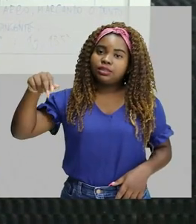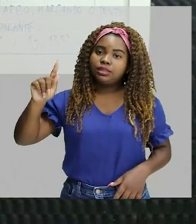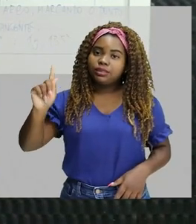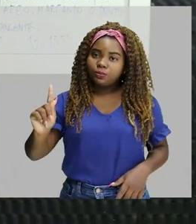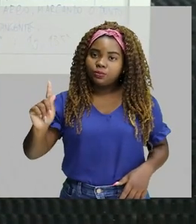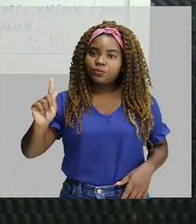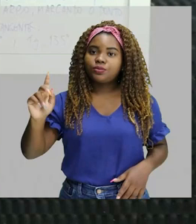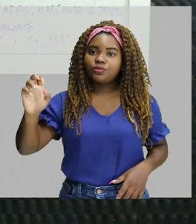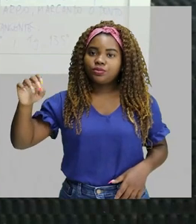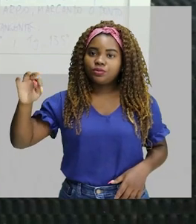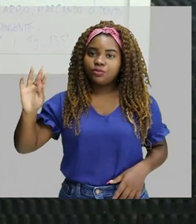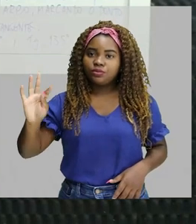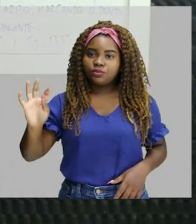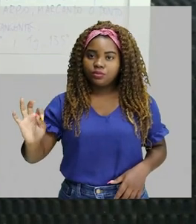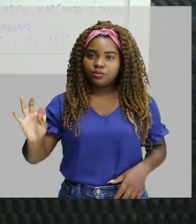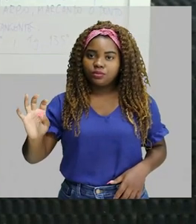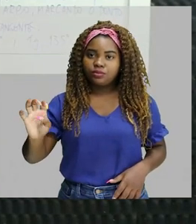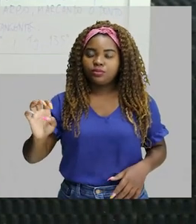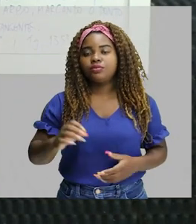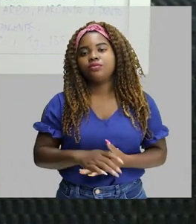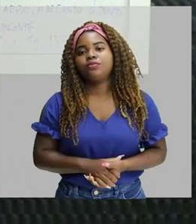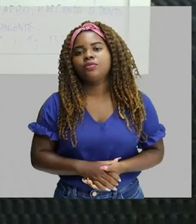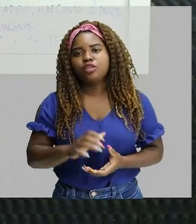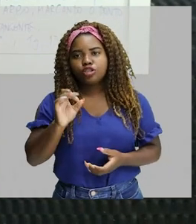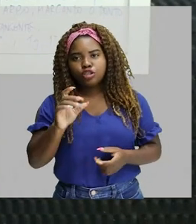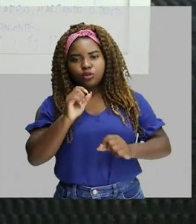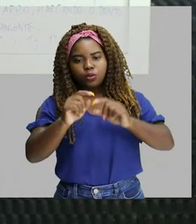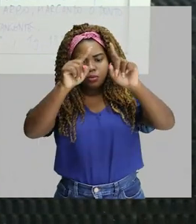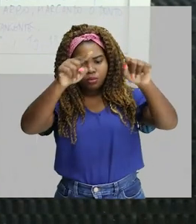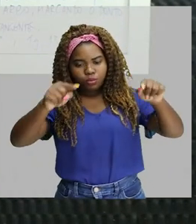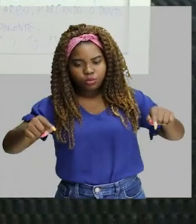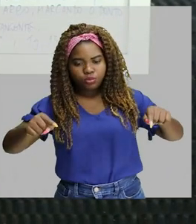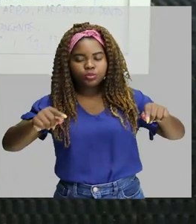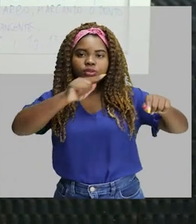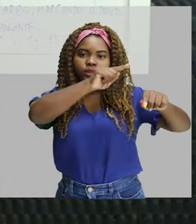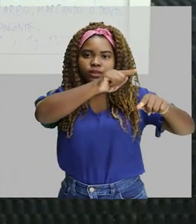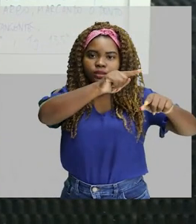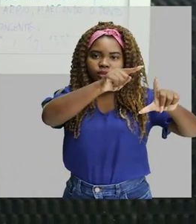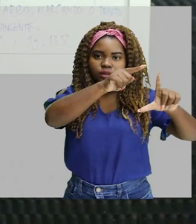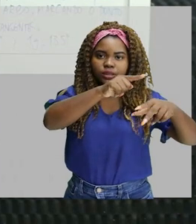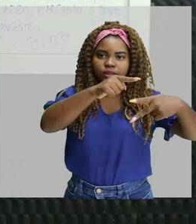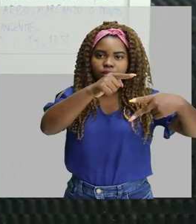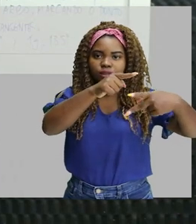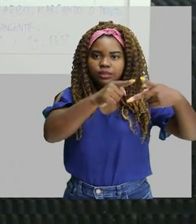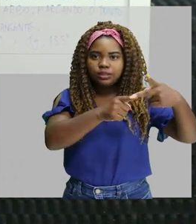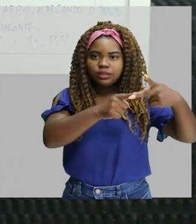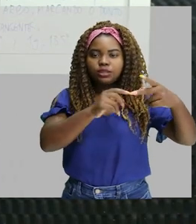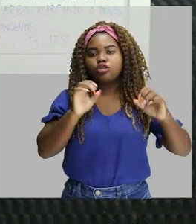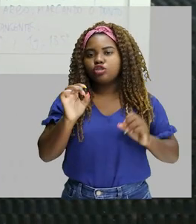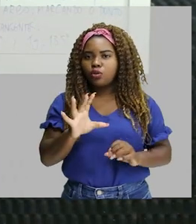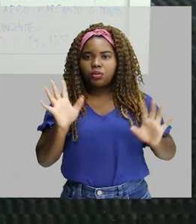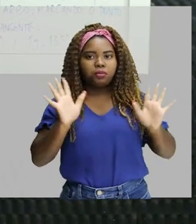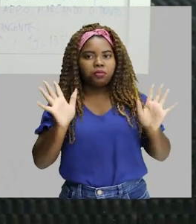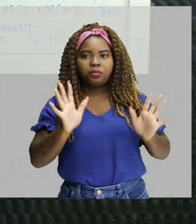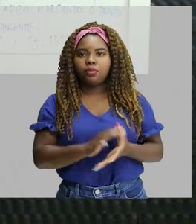tangente ele não vai vai ser só aquele lado da do triângulo retângulo a gente vai falar do que que é o